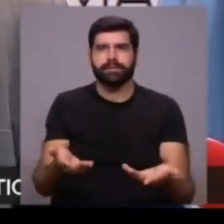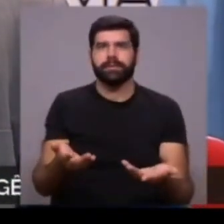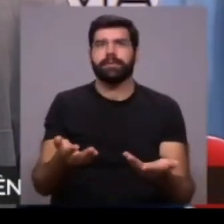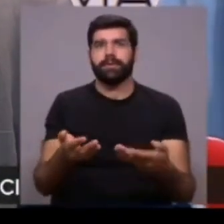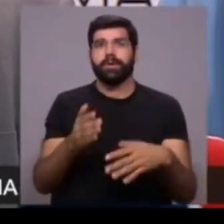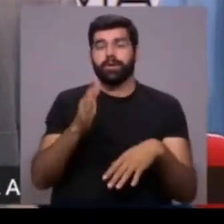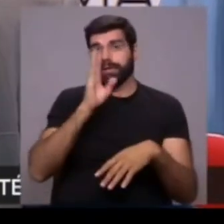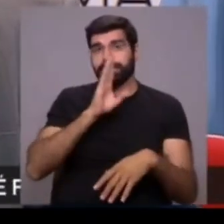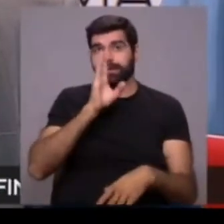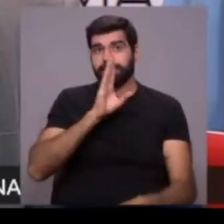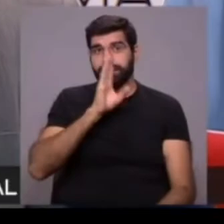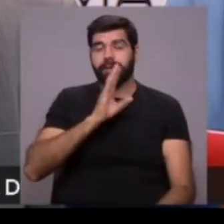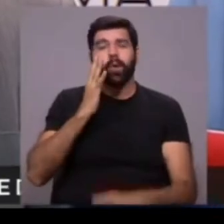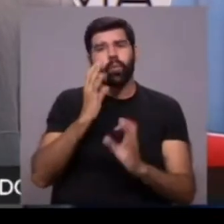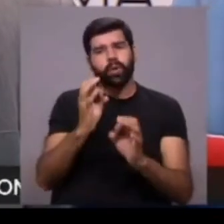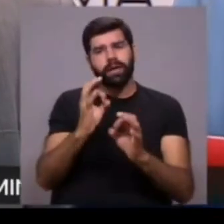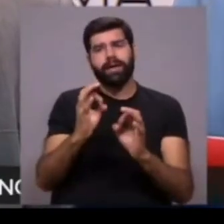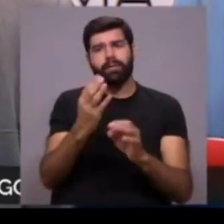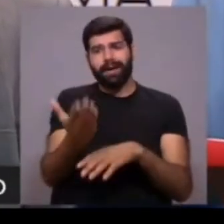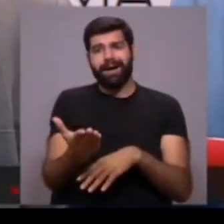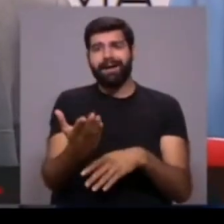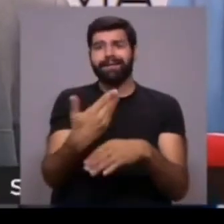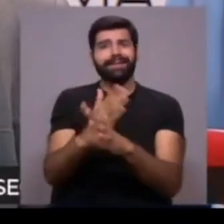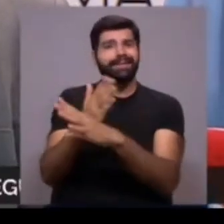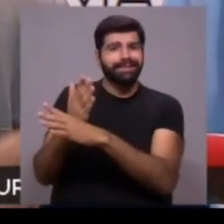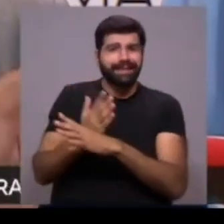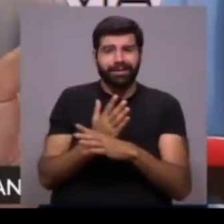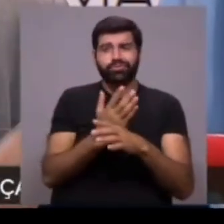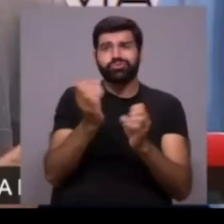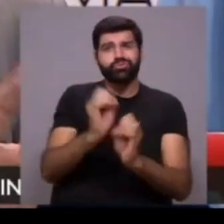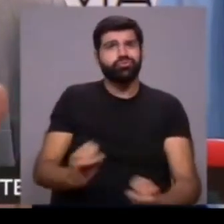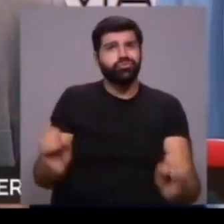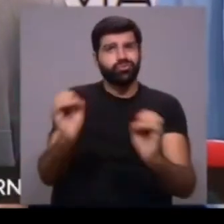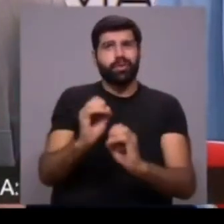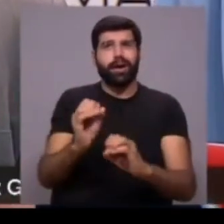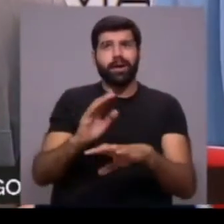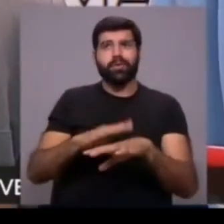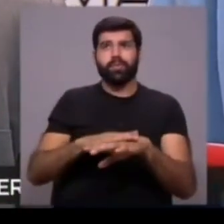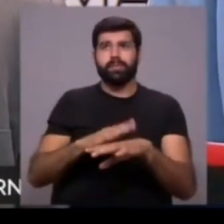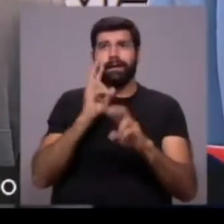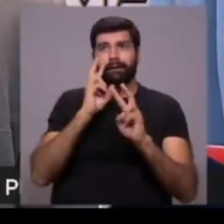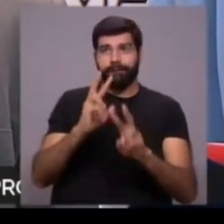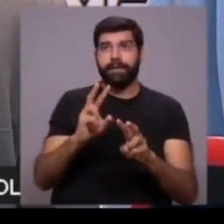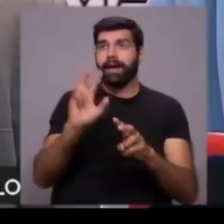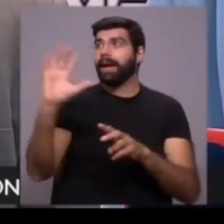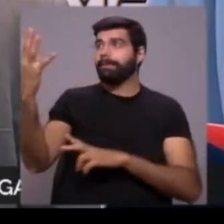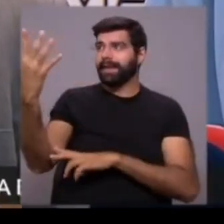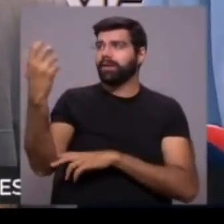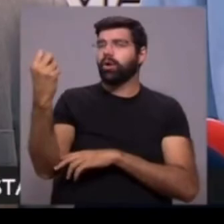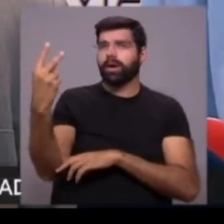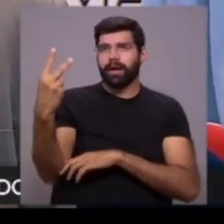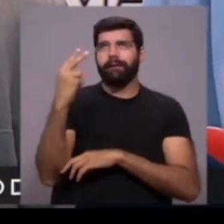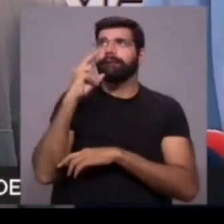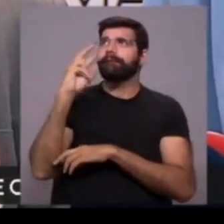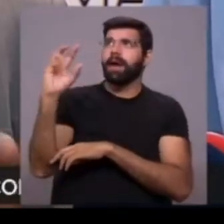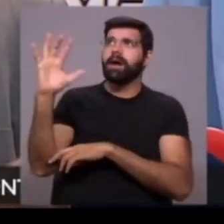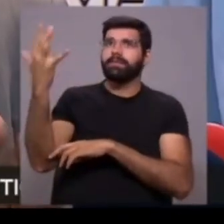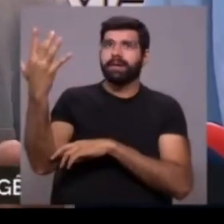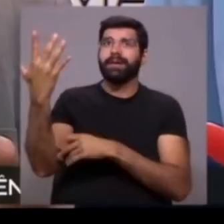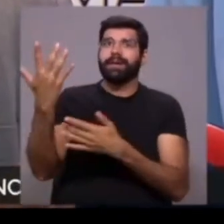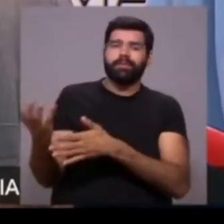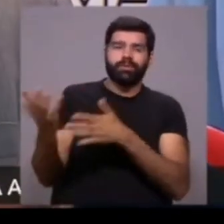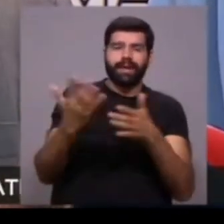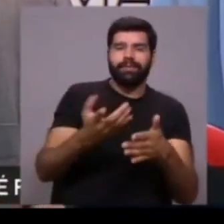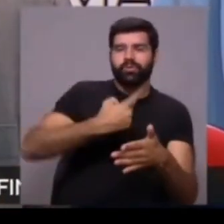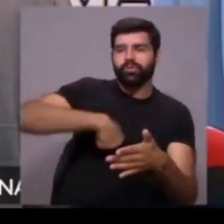se houver qualidade não é incêndios Porque apesar da celebridade das condições é atmosféricas é preciso ter todas